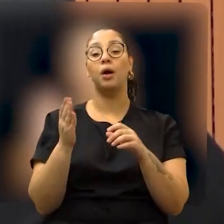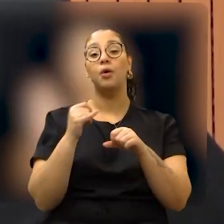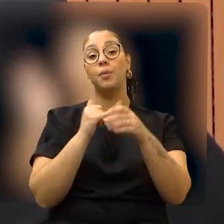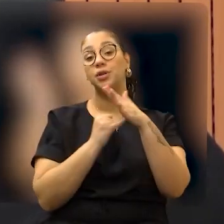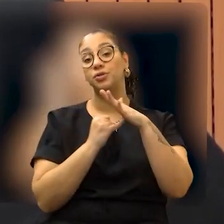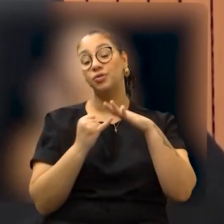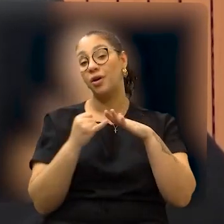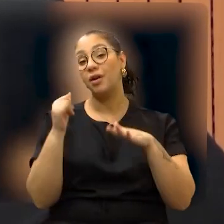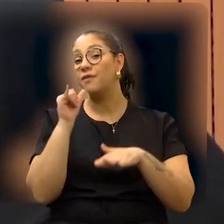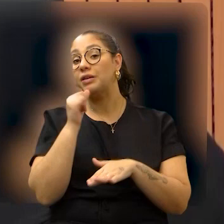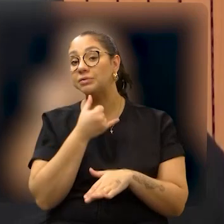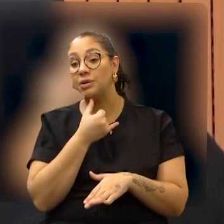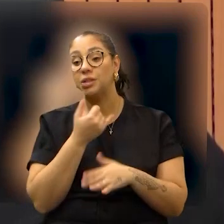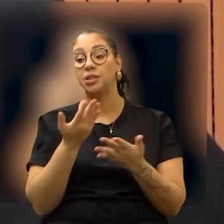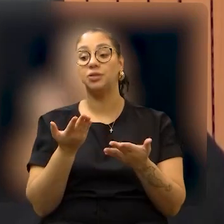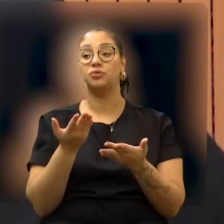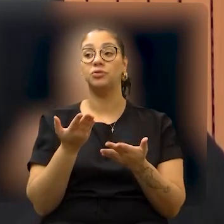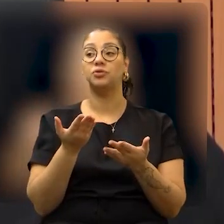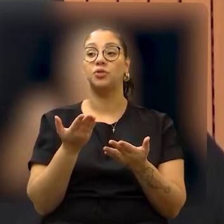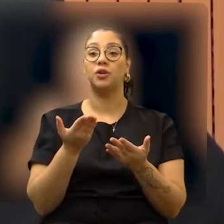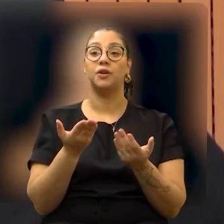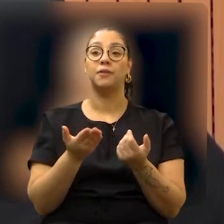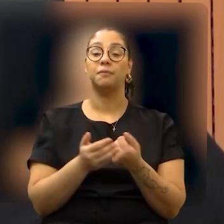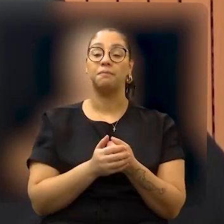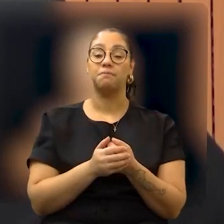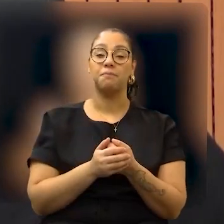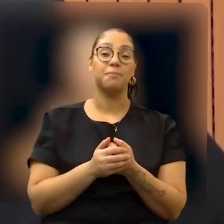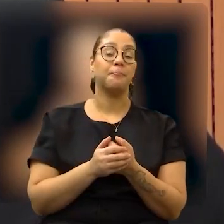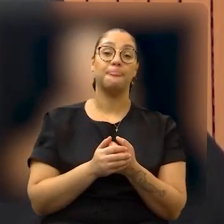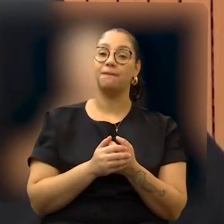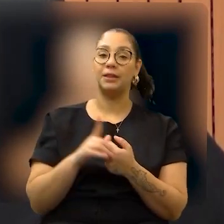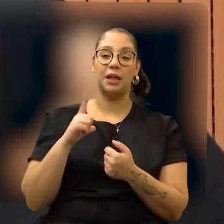instituição que foi, infelizmente, né, muito